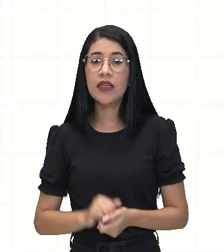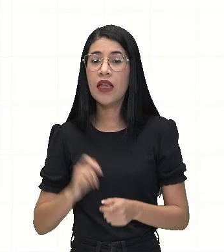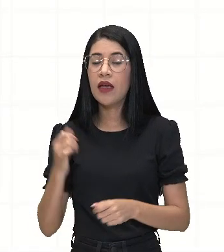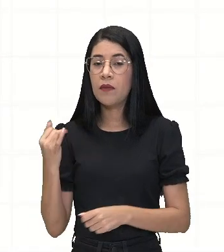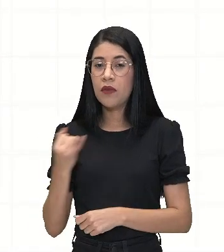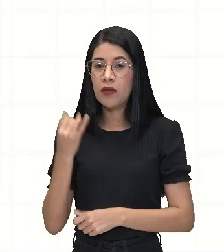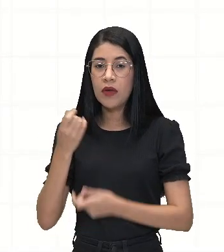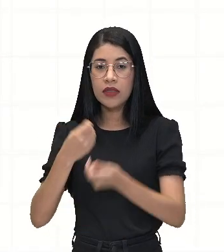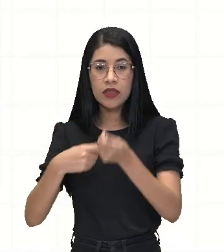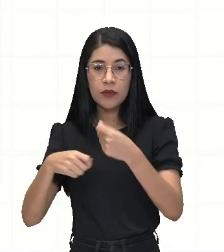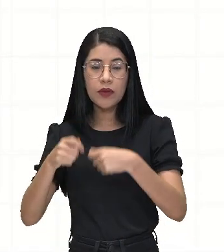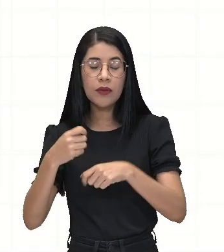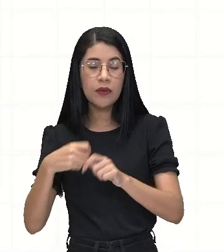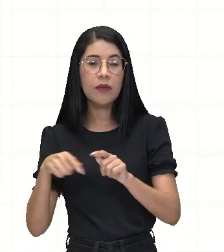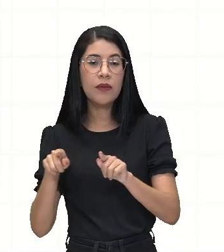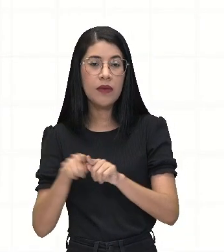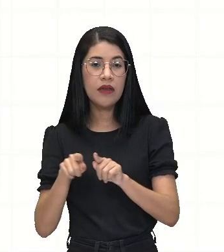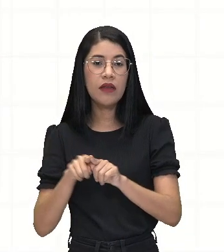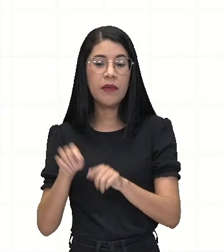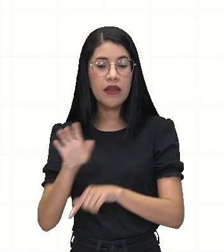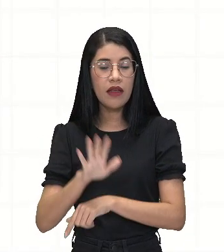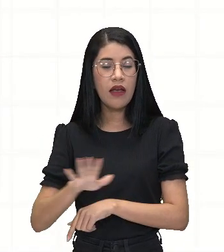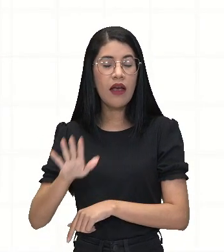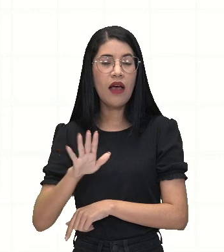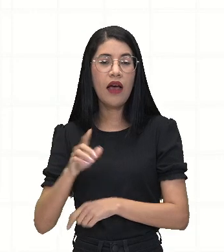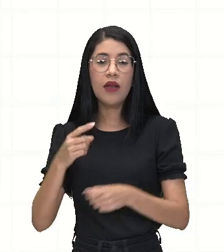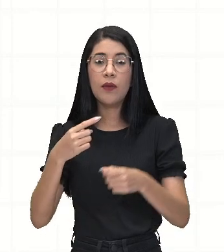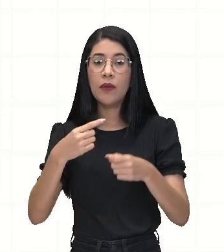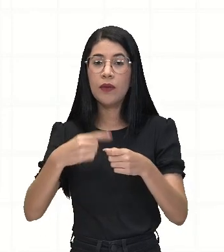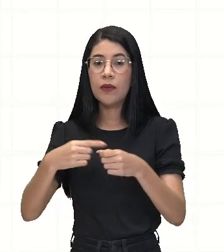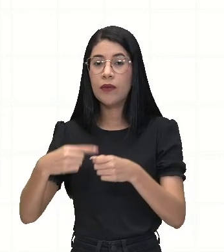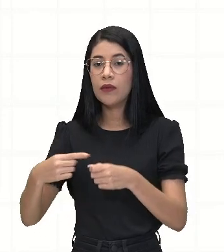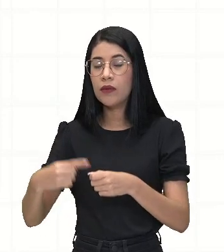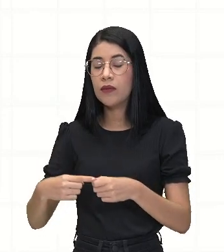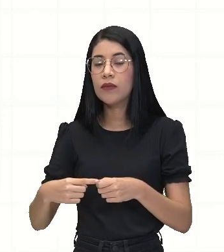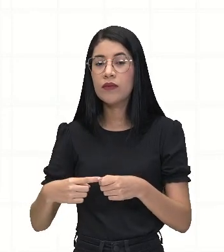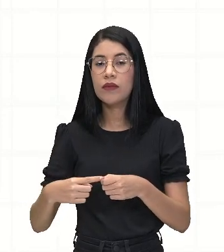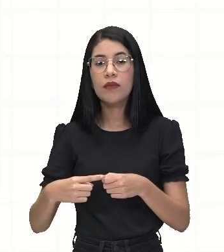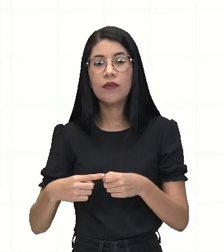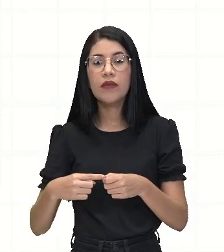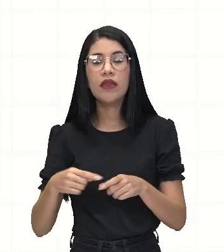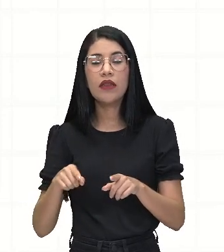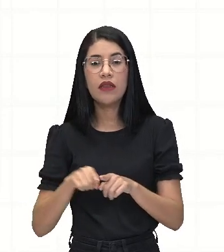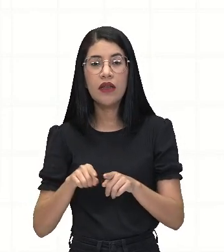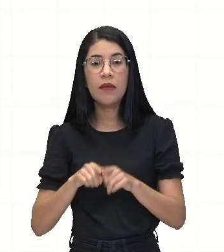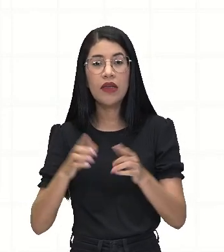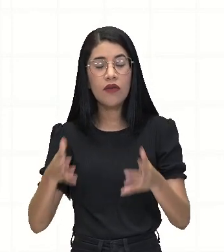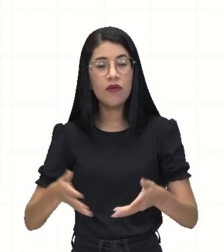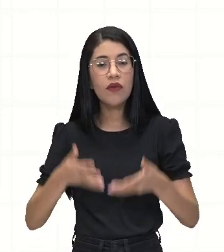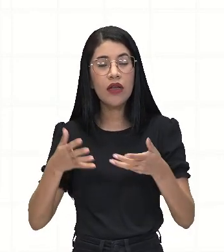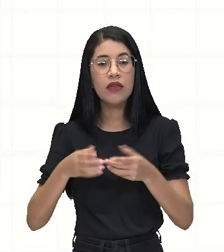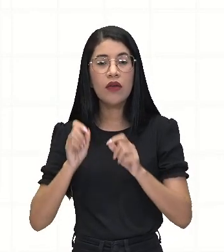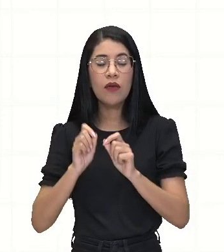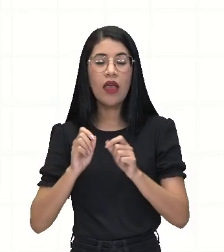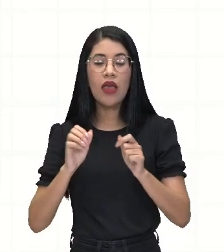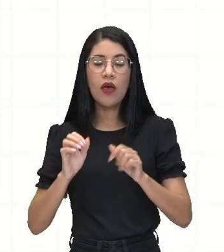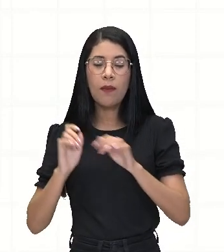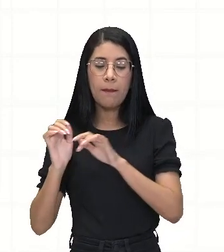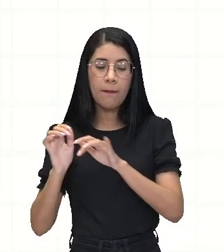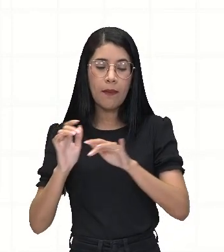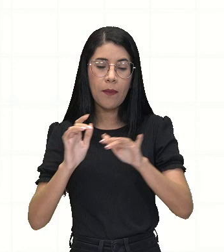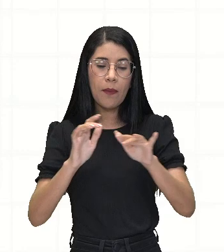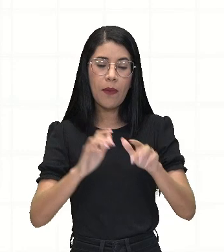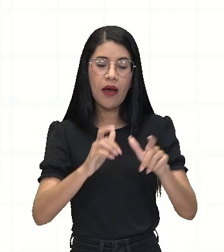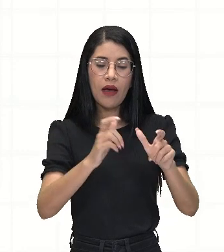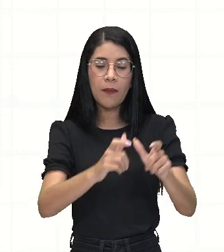né, nessa parte aí do Brasil, no interior do Brasil, que vai impulsionar também a ocupação de novos territórios, né, de